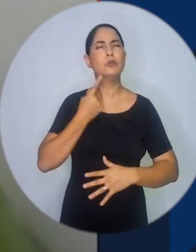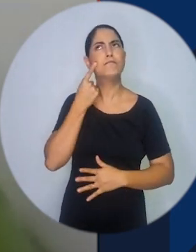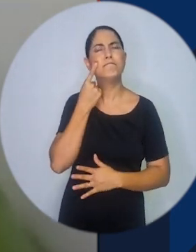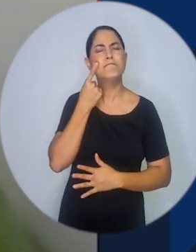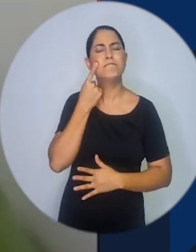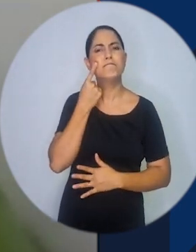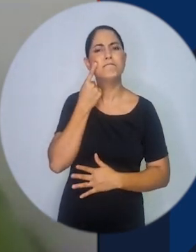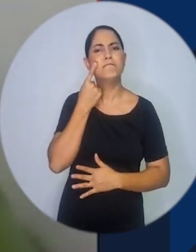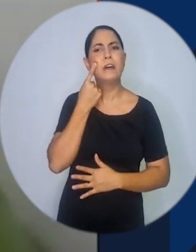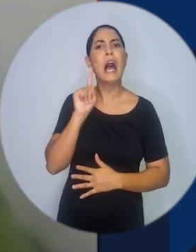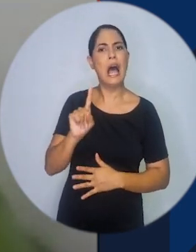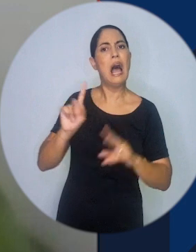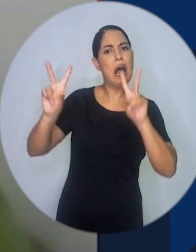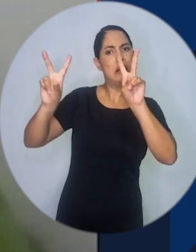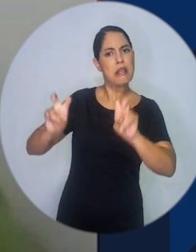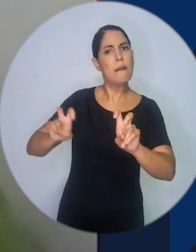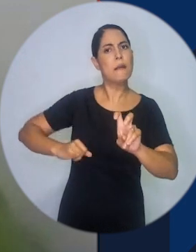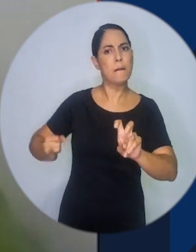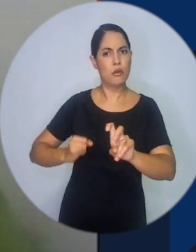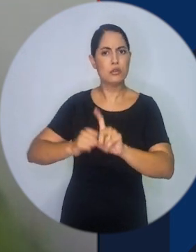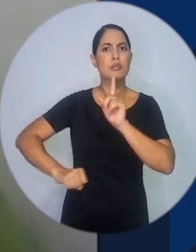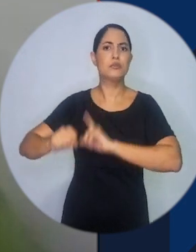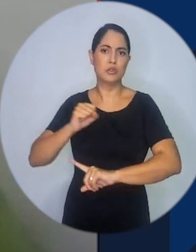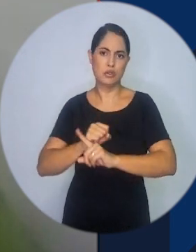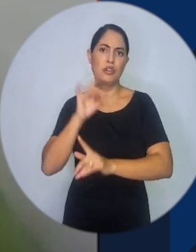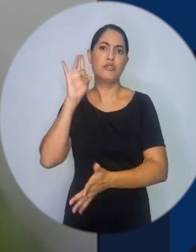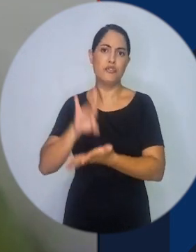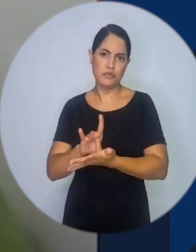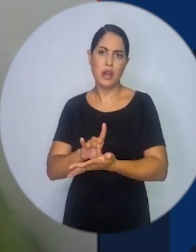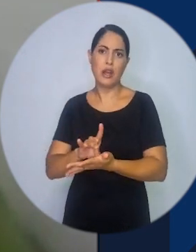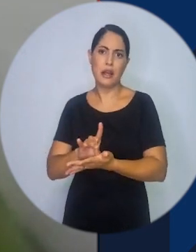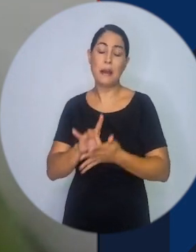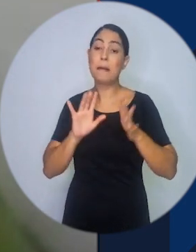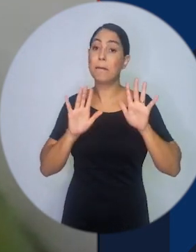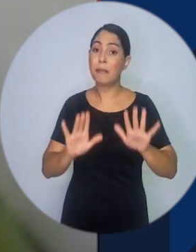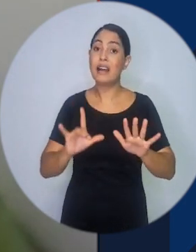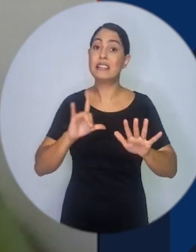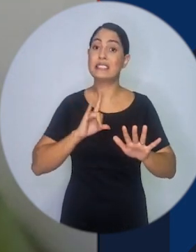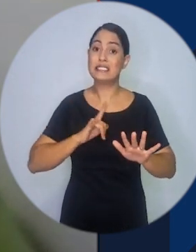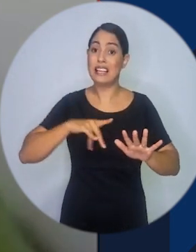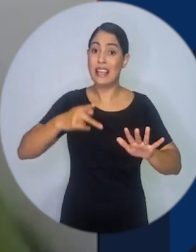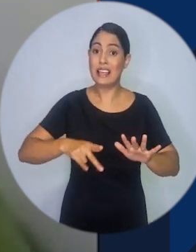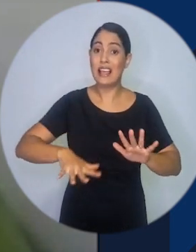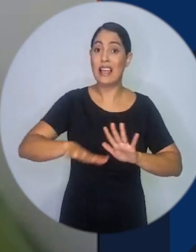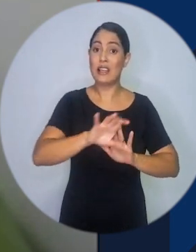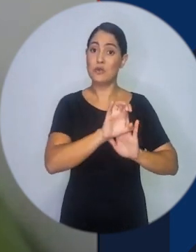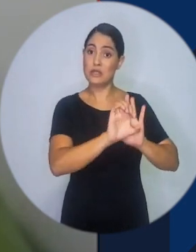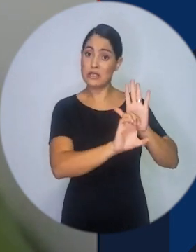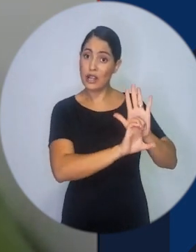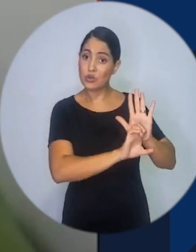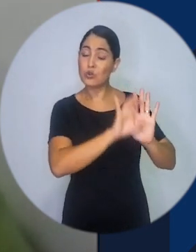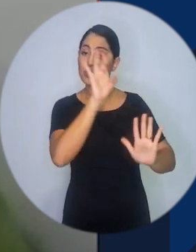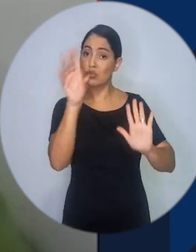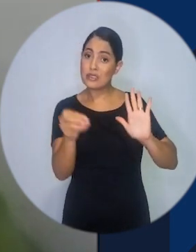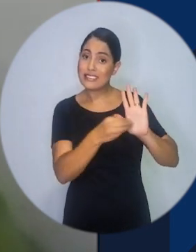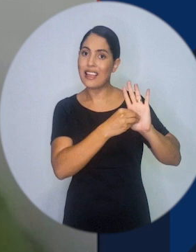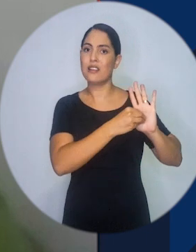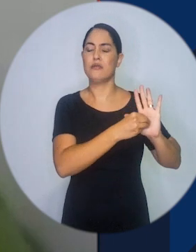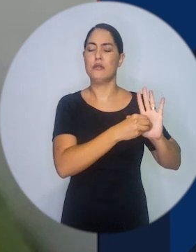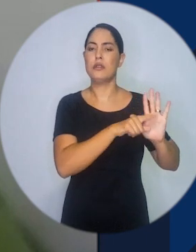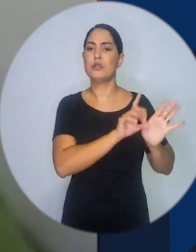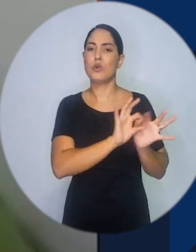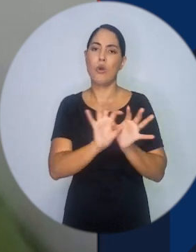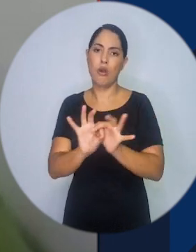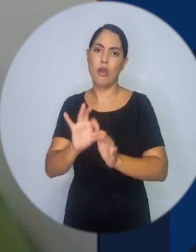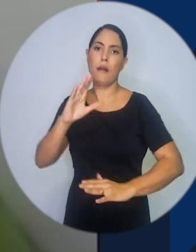pega essas questões que são tão importantes para a sociedade e a gente tem essas questões dentro do nosso estatuto e a partir de